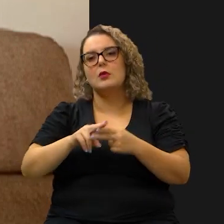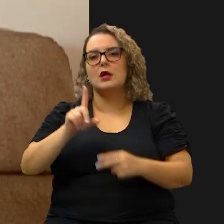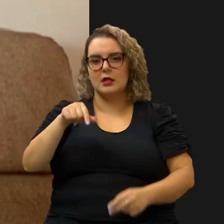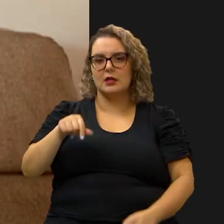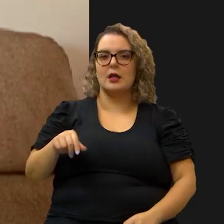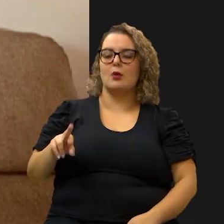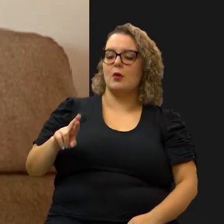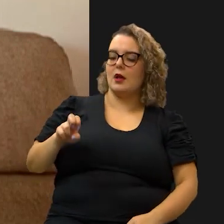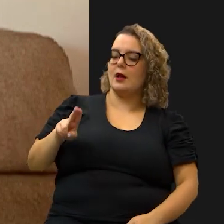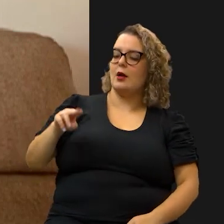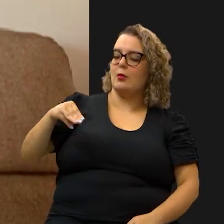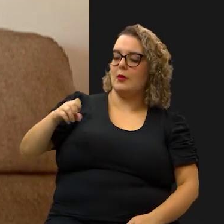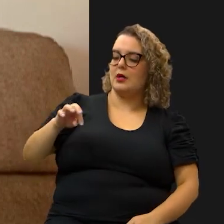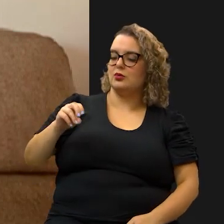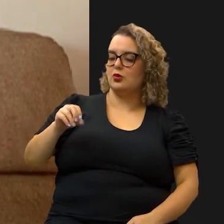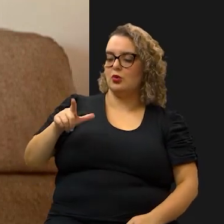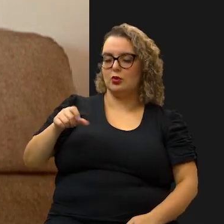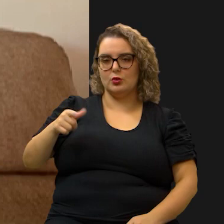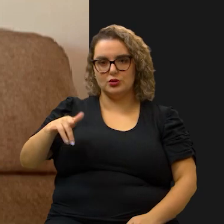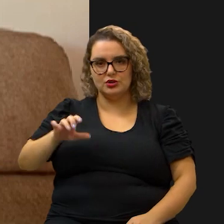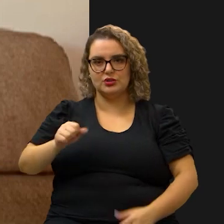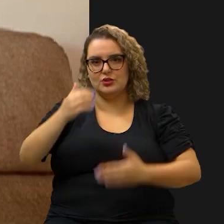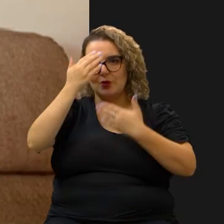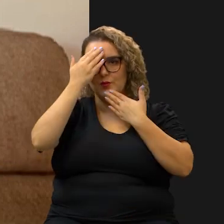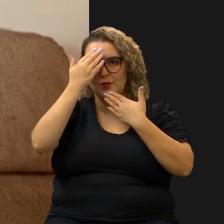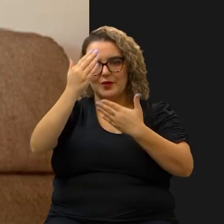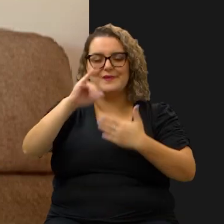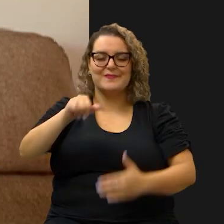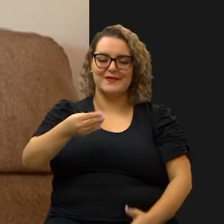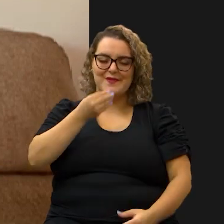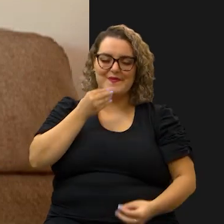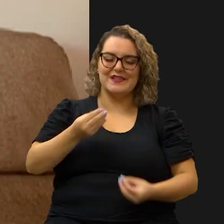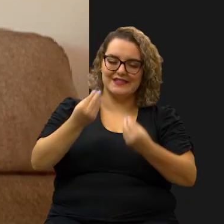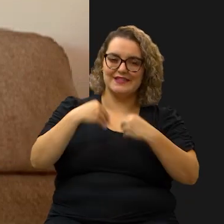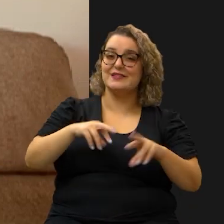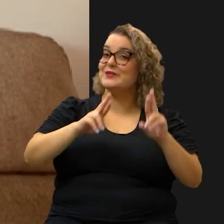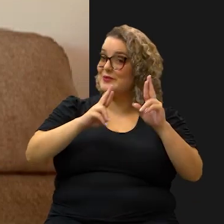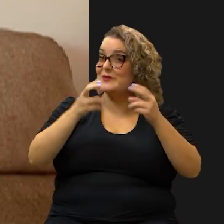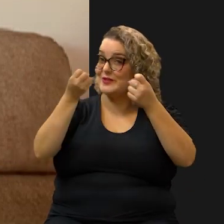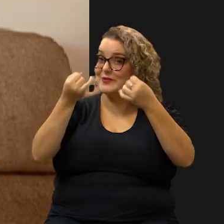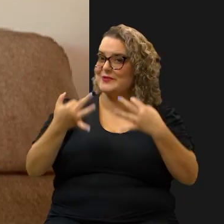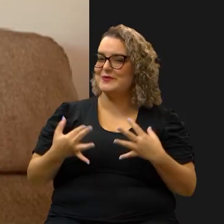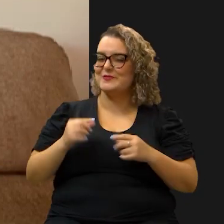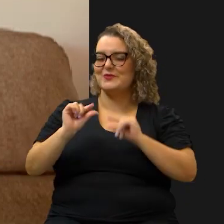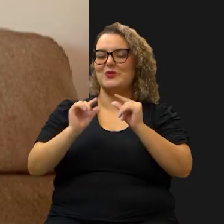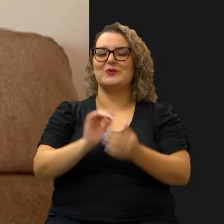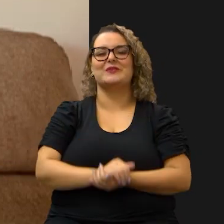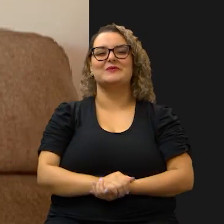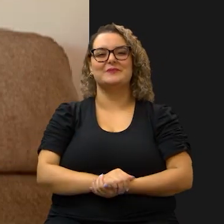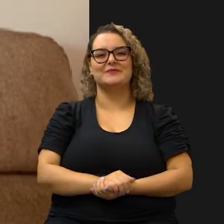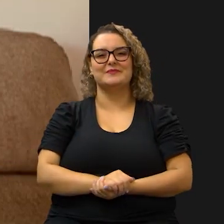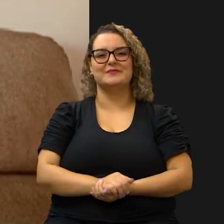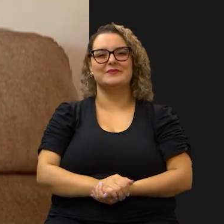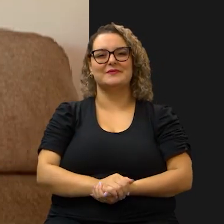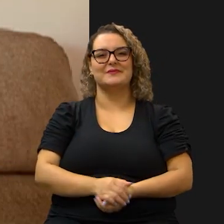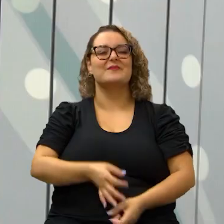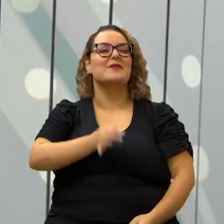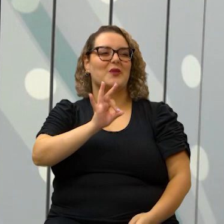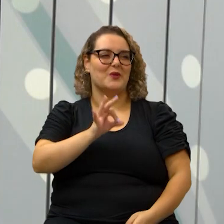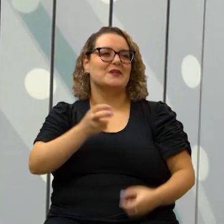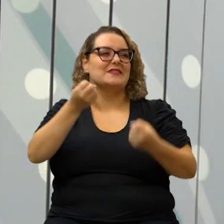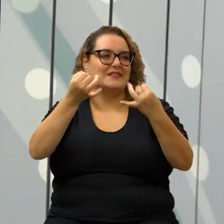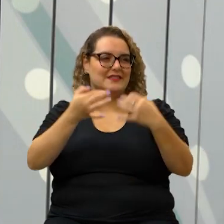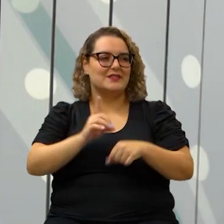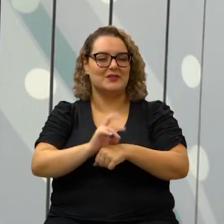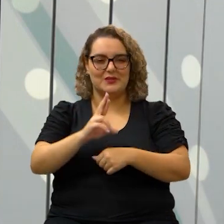habilitado, que é o reumatologista. Eu agradeço muito, muito obrigada pela oportunidade. Espero ter esclarecido um pouco. Com